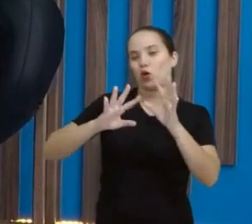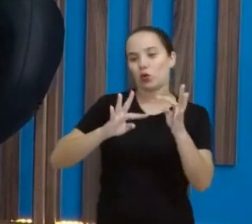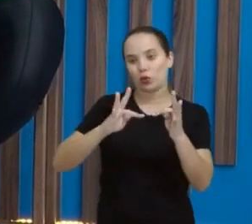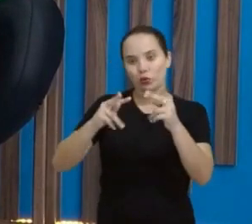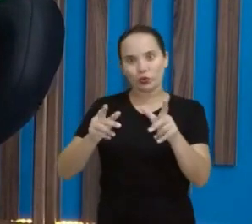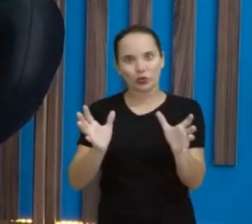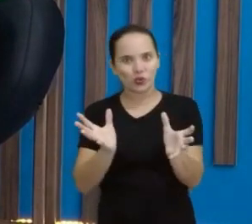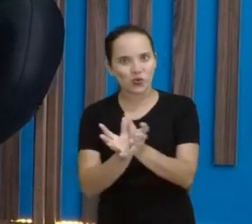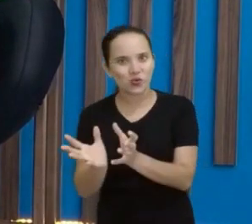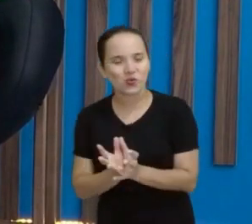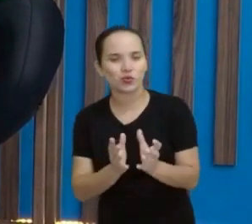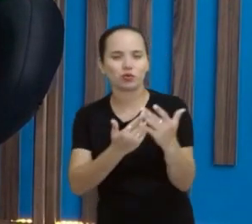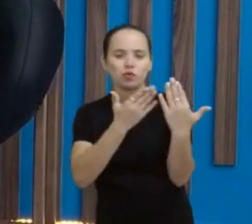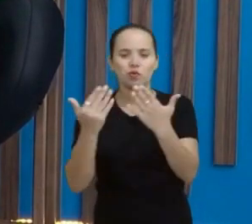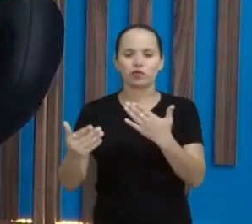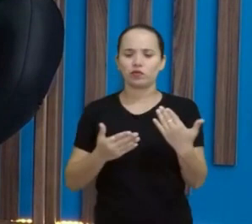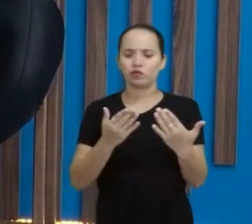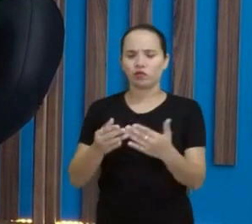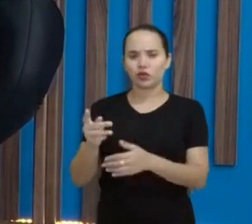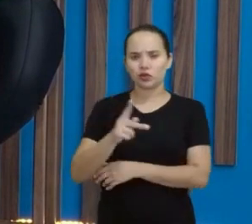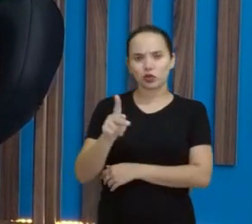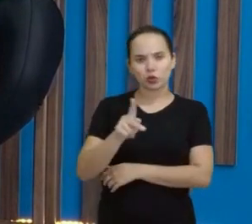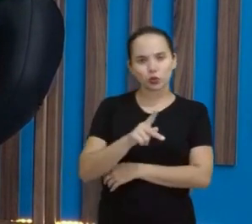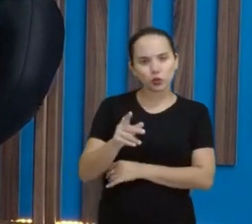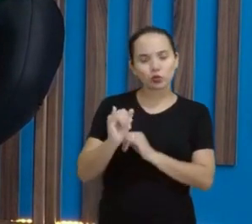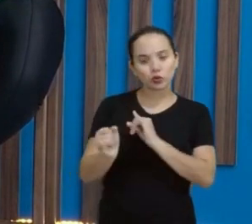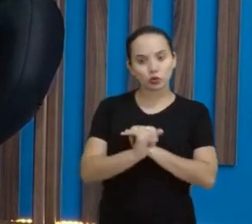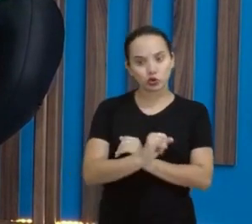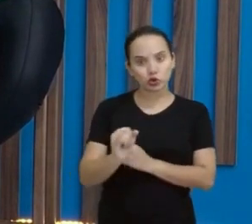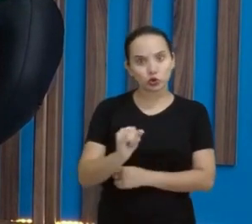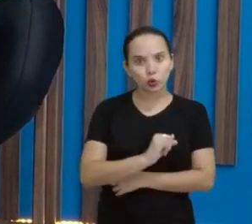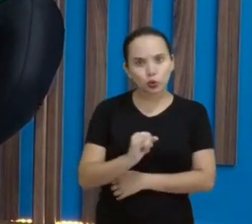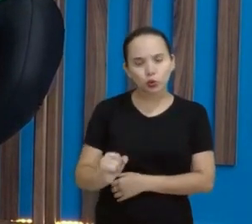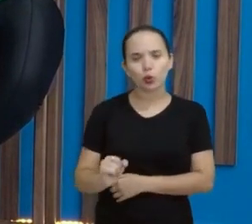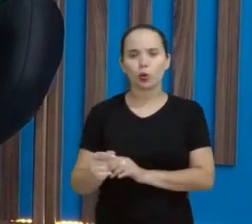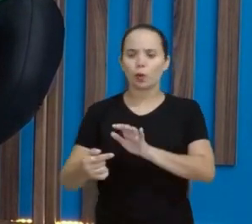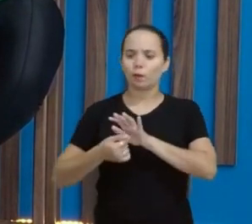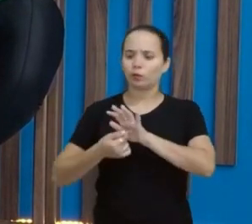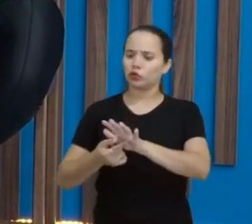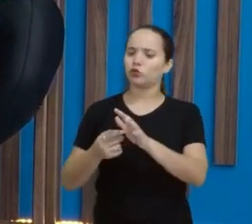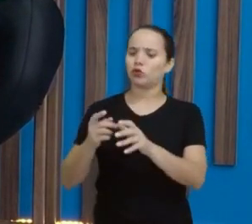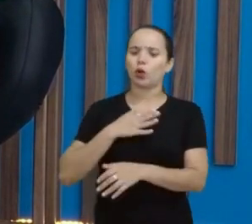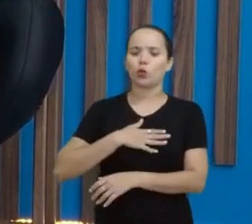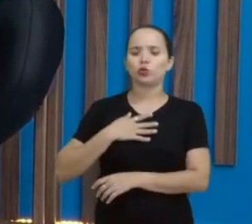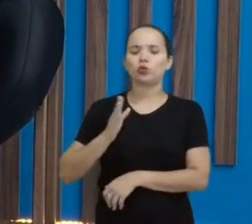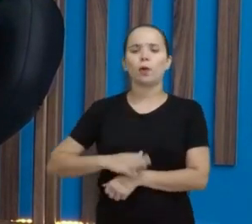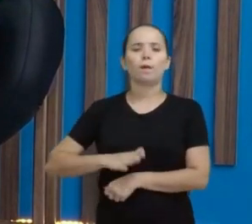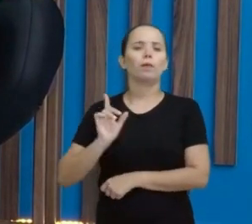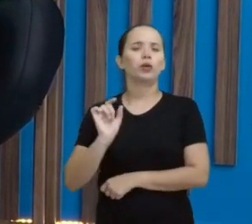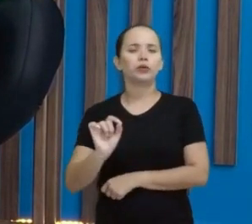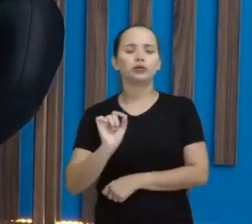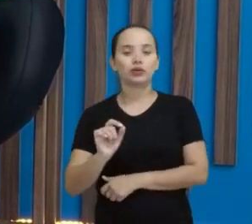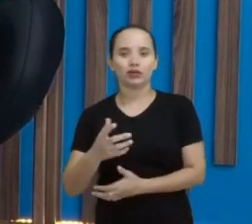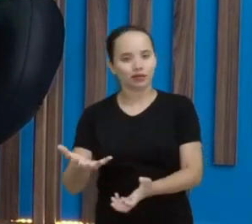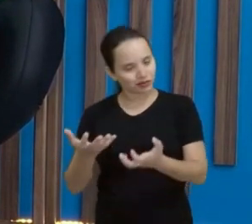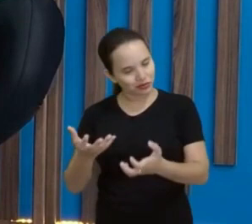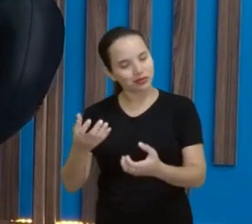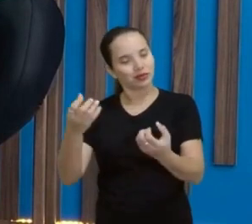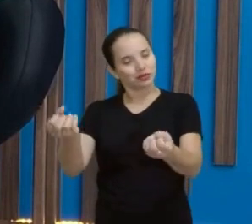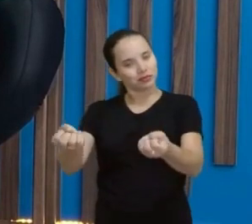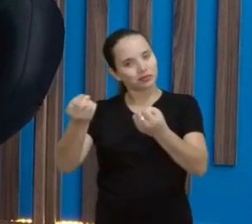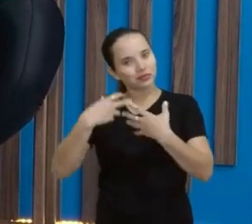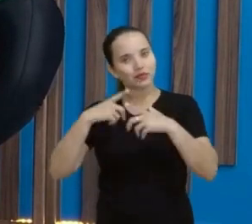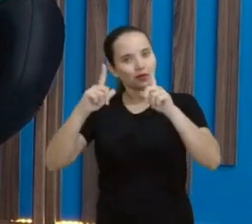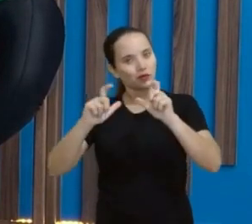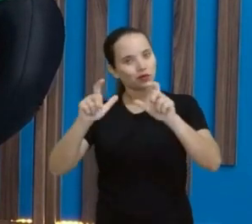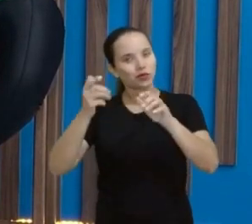falem aí com os tutores, podem apontar o que vocês mais gostaram nas aulas e a gente quer receber essa foto para